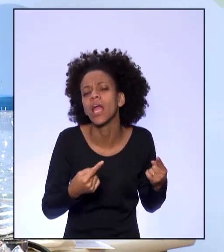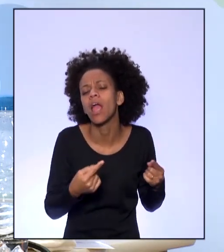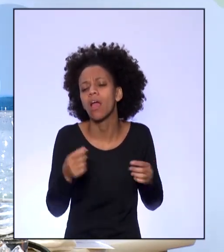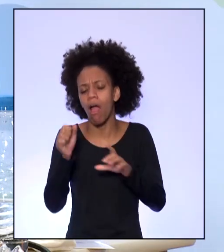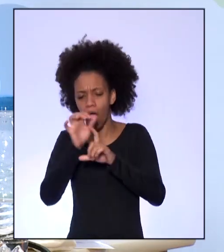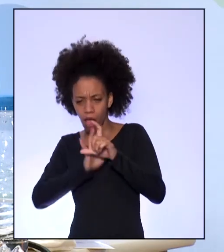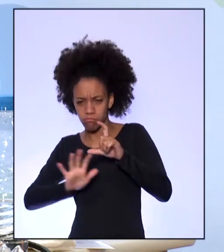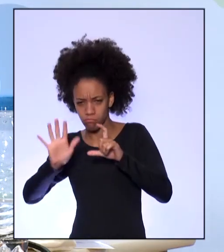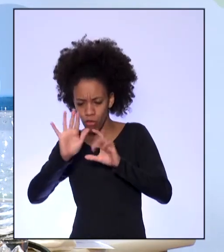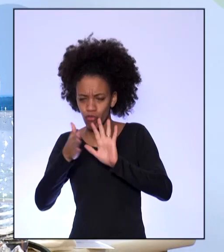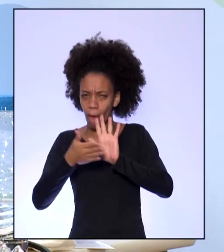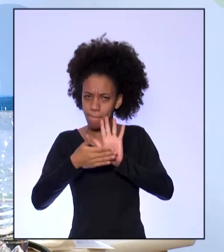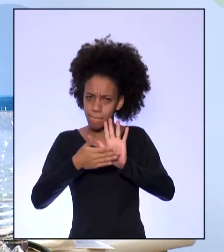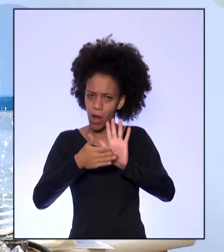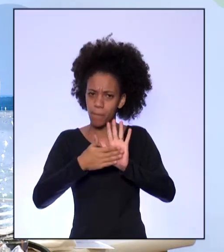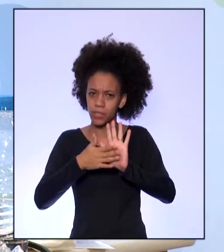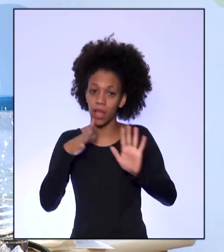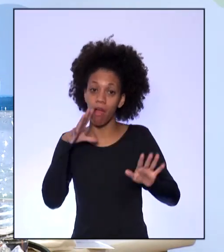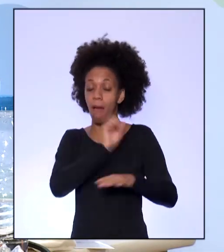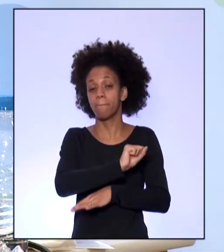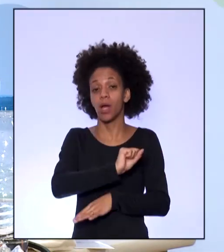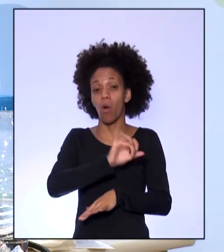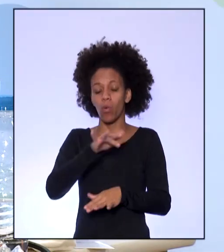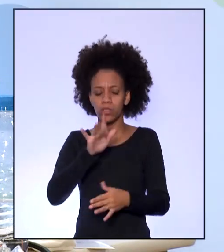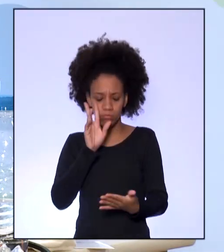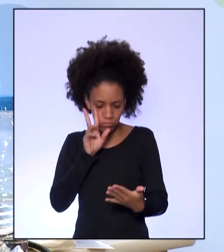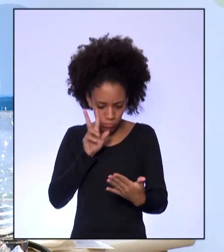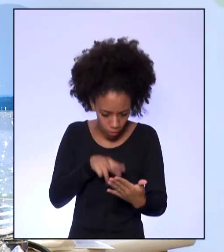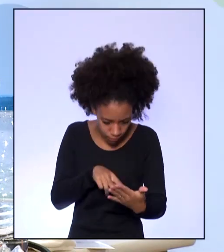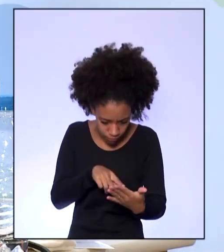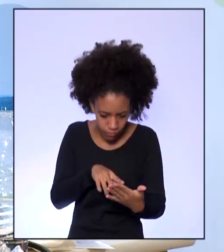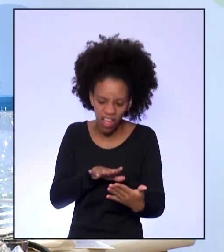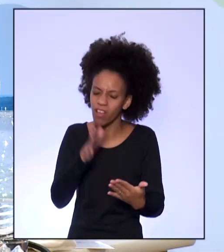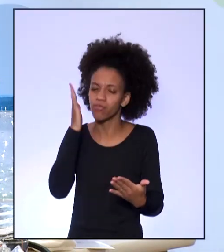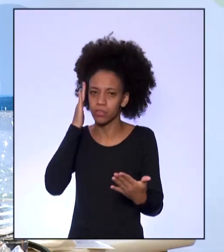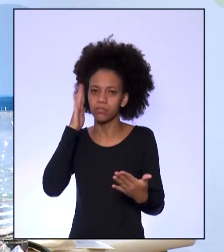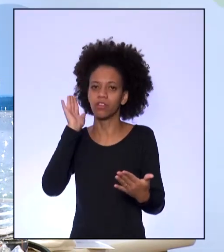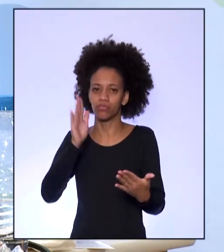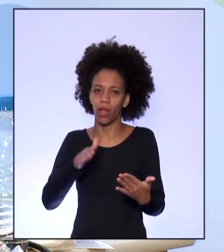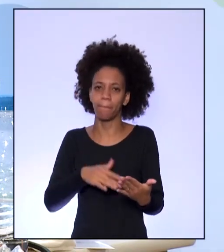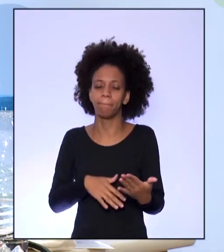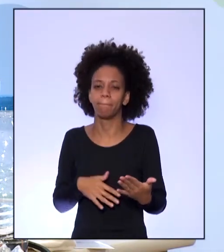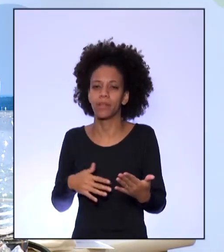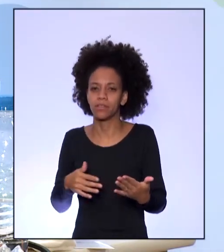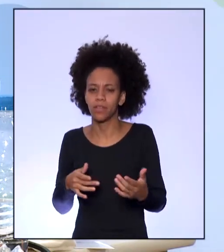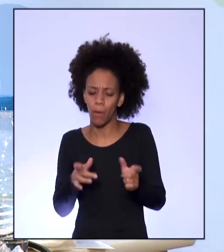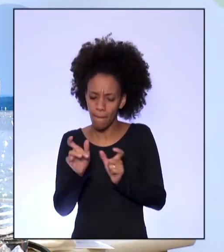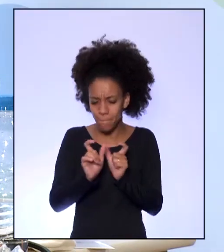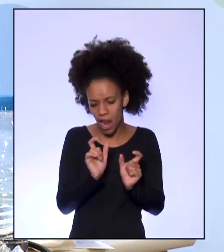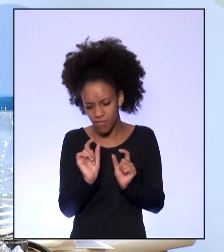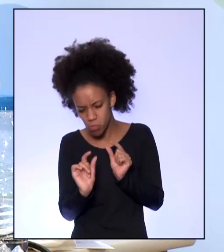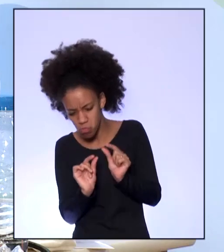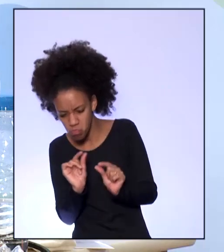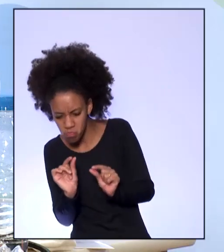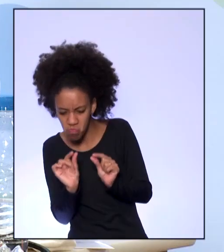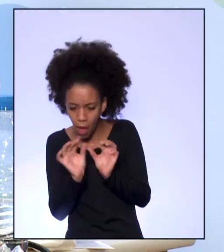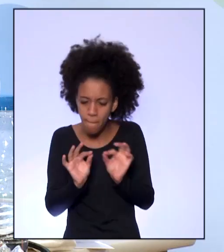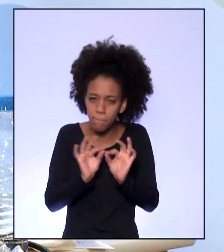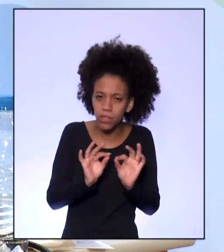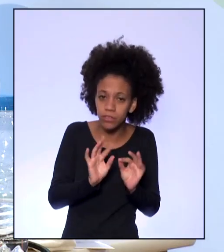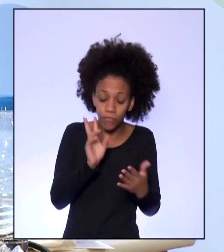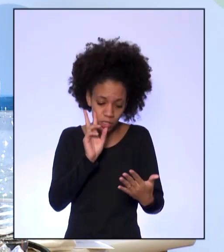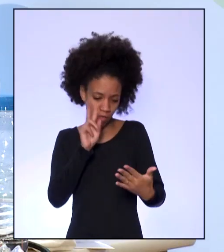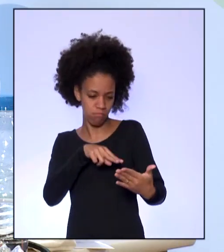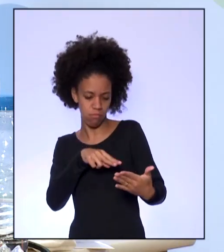esse propósito, não? Rapidamente, quando a gente olha, a gente lê o texto, as palavras são poucas, então você lê e